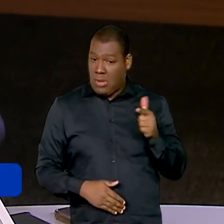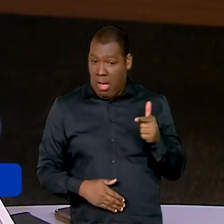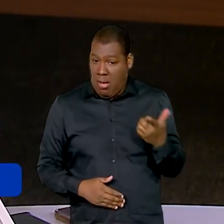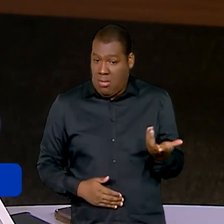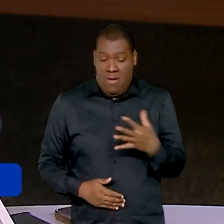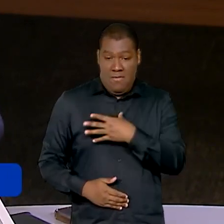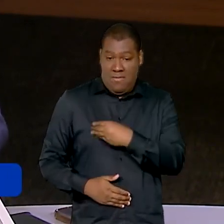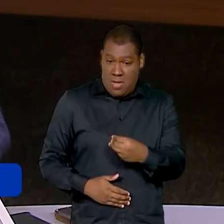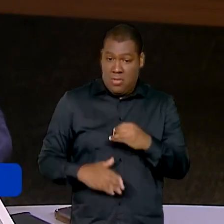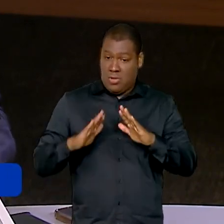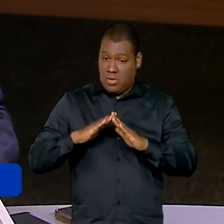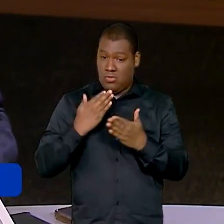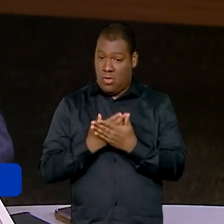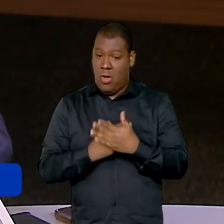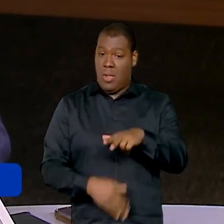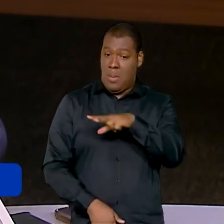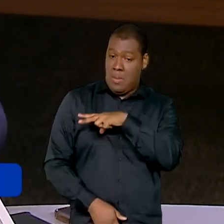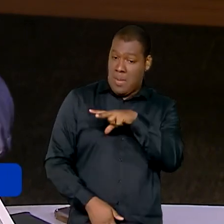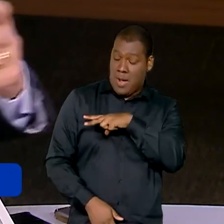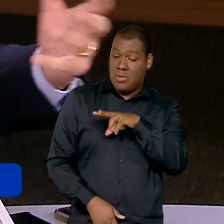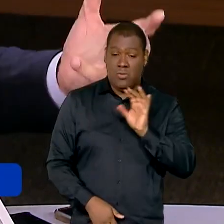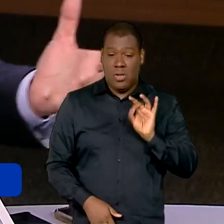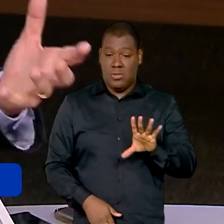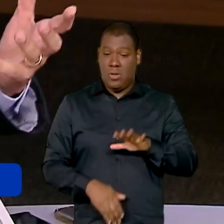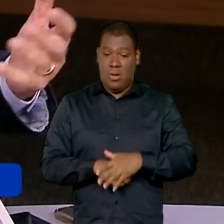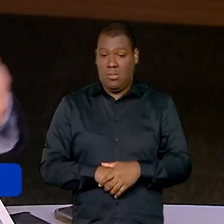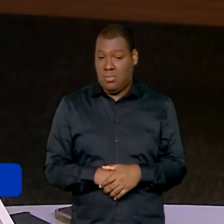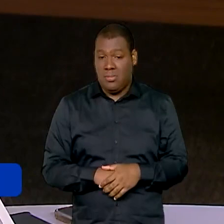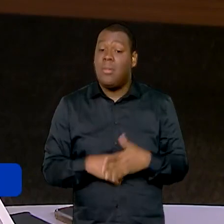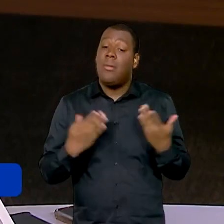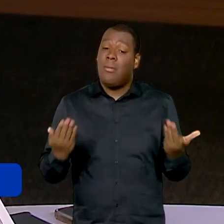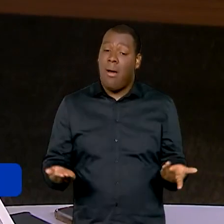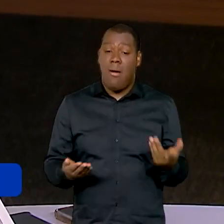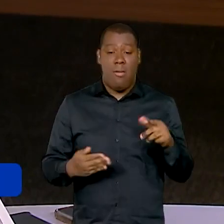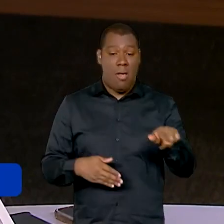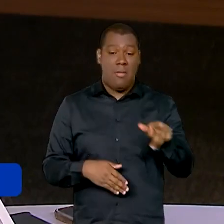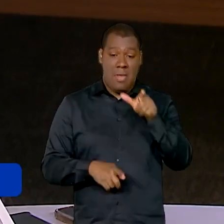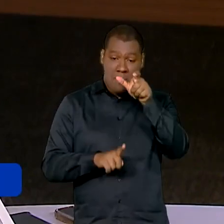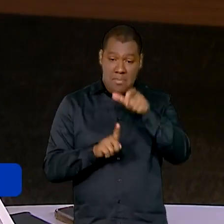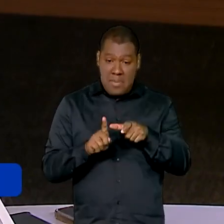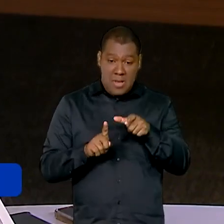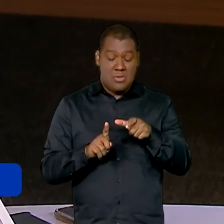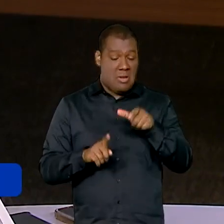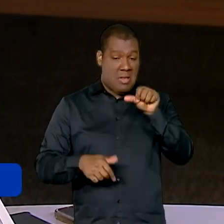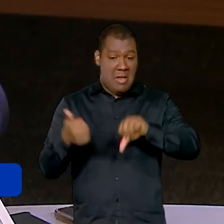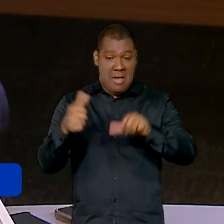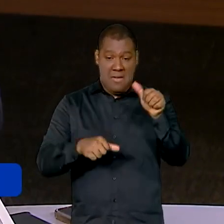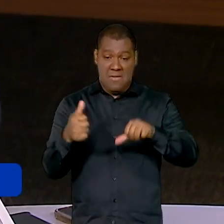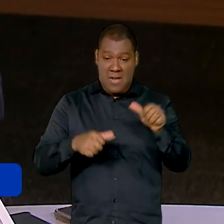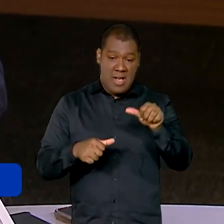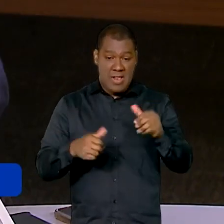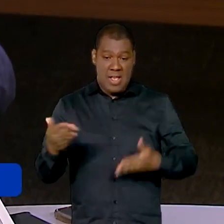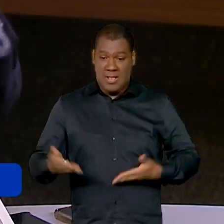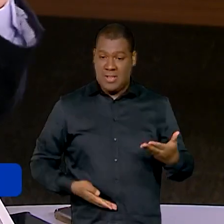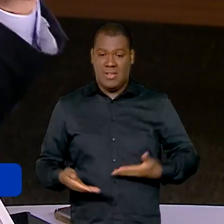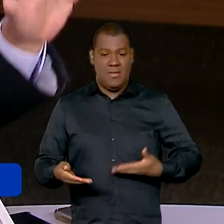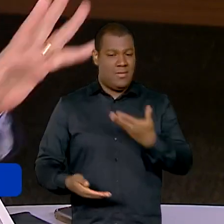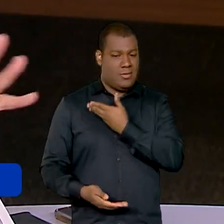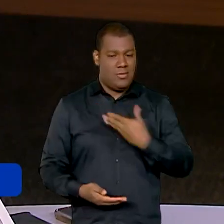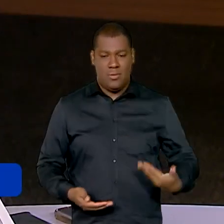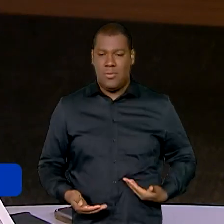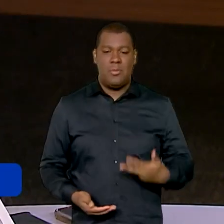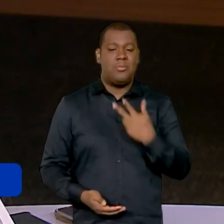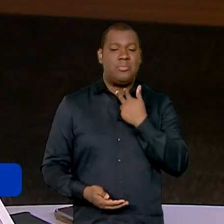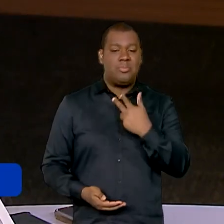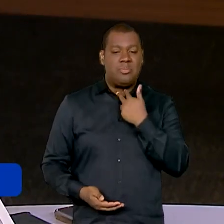os usuários, a avaliação é superior. Só para a gente ter esse balizamento que, normalmente, eu sei que a imprensa cobra,